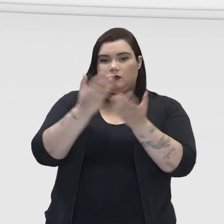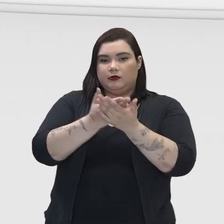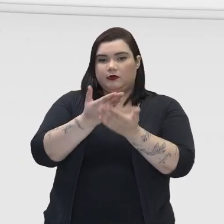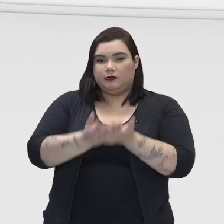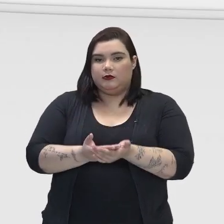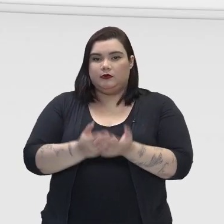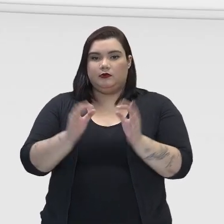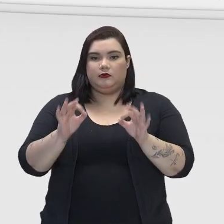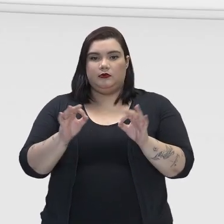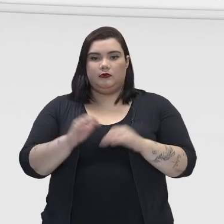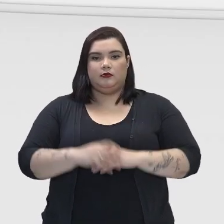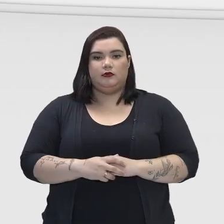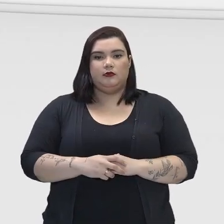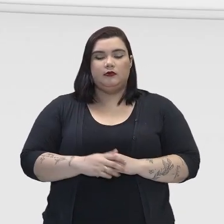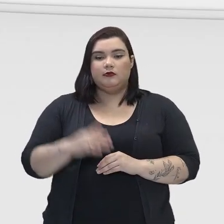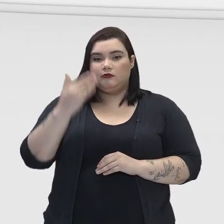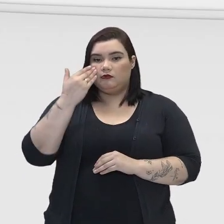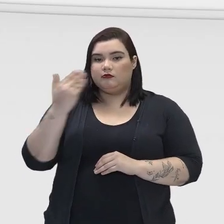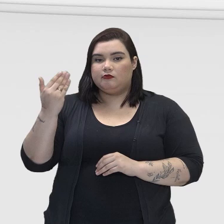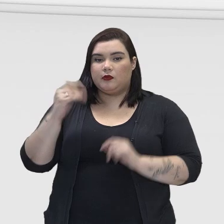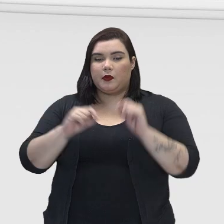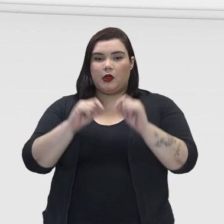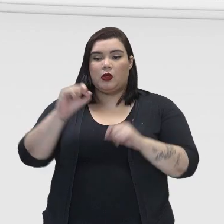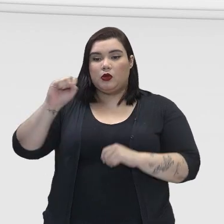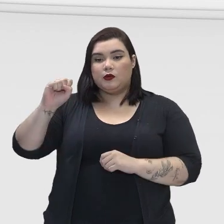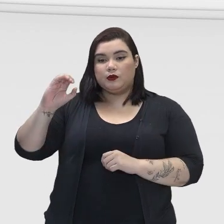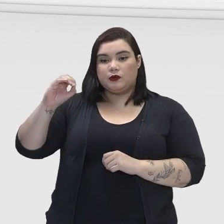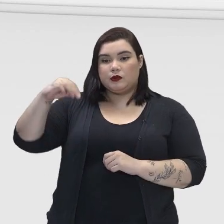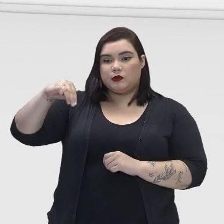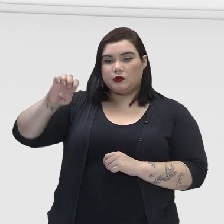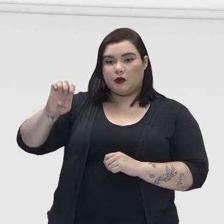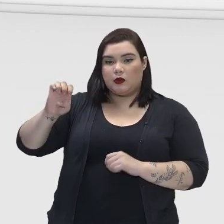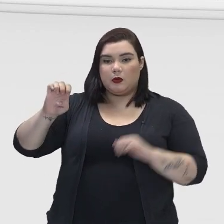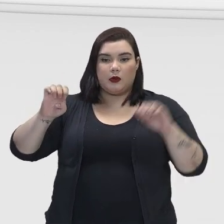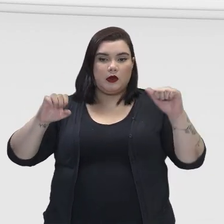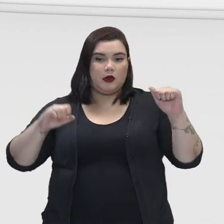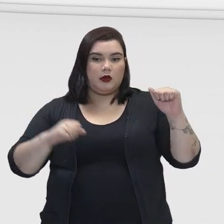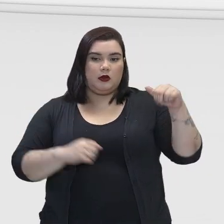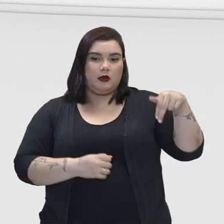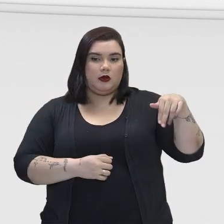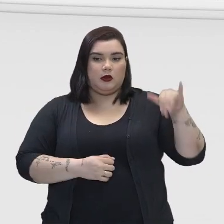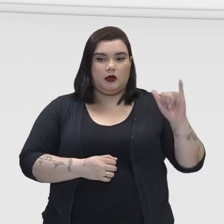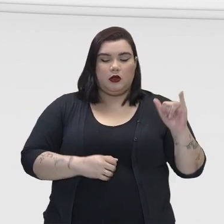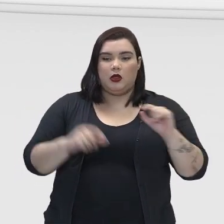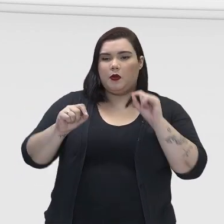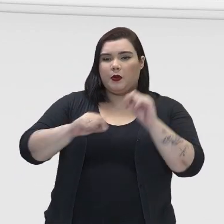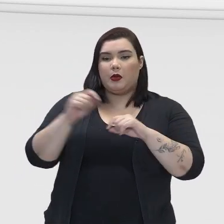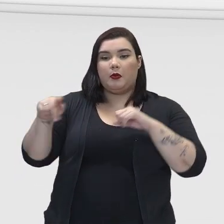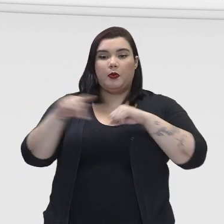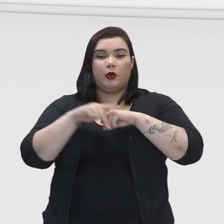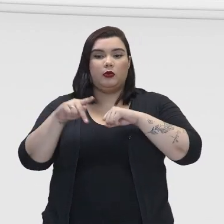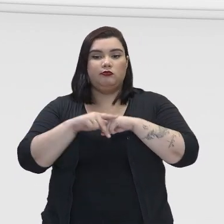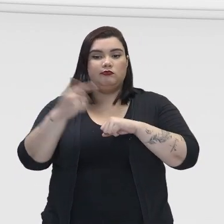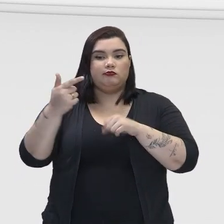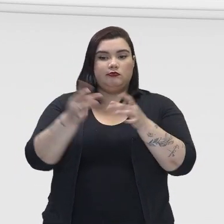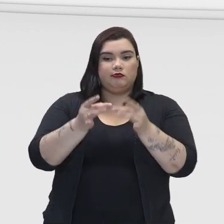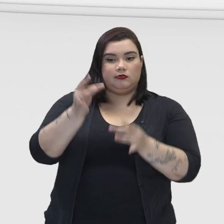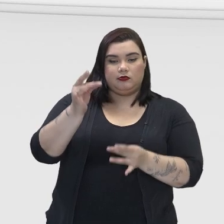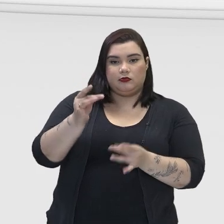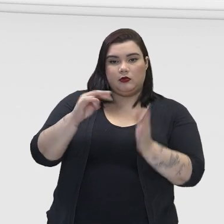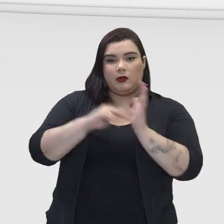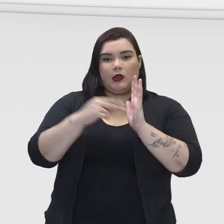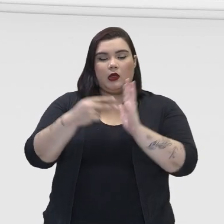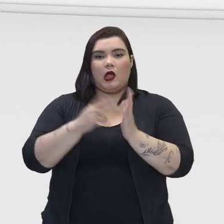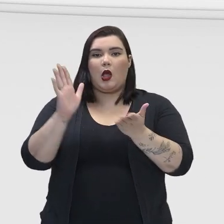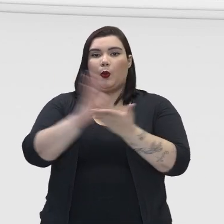é o some e o any. Some e any são pronomes indefinidos, né? Significam